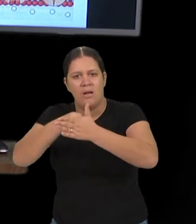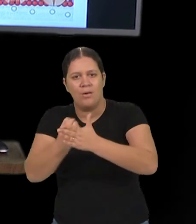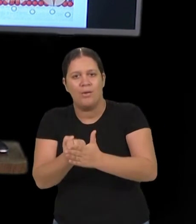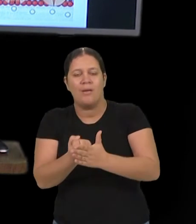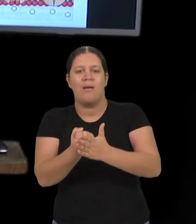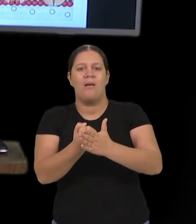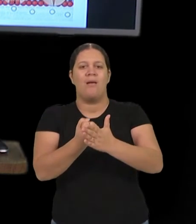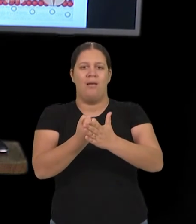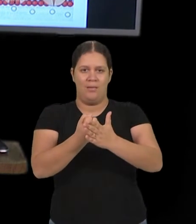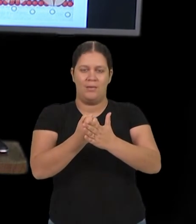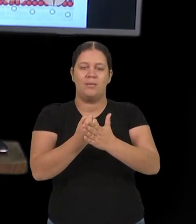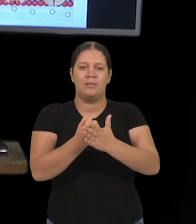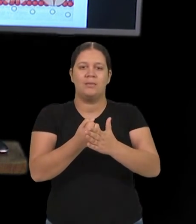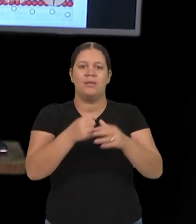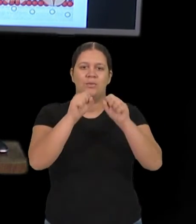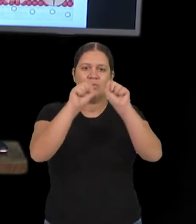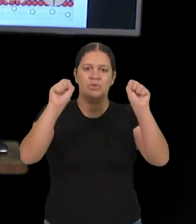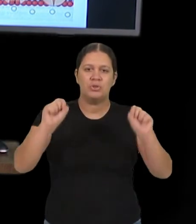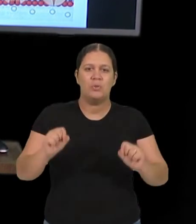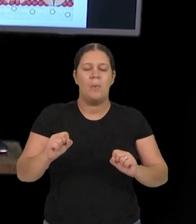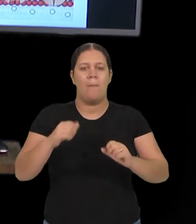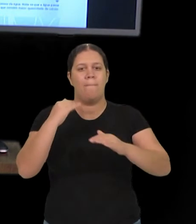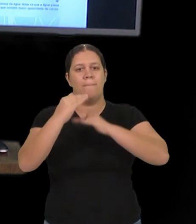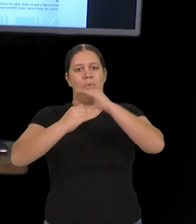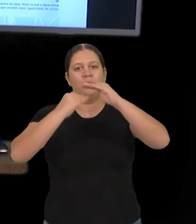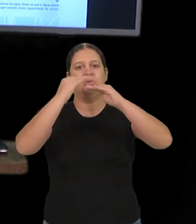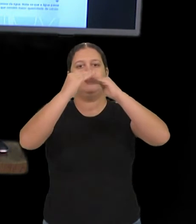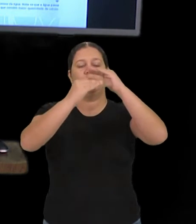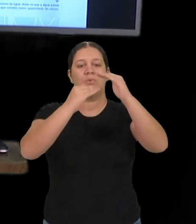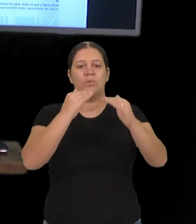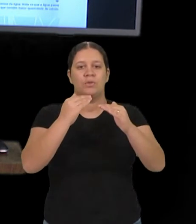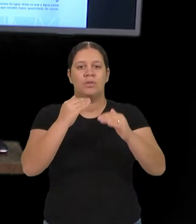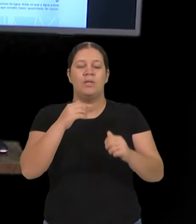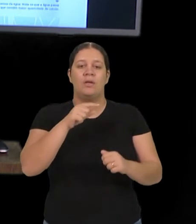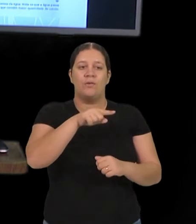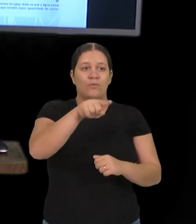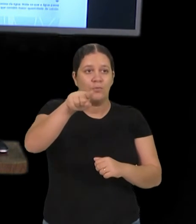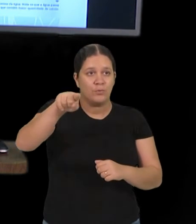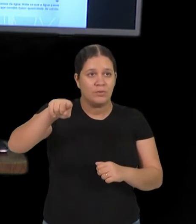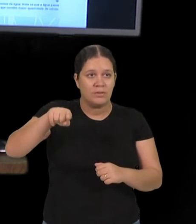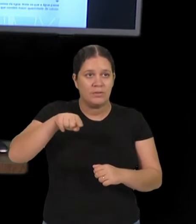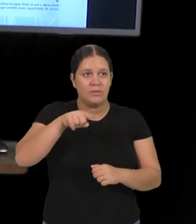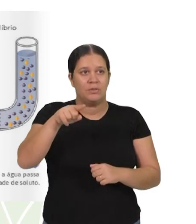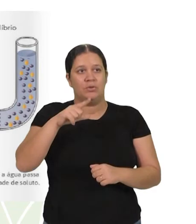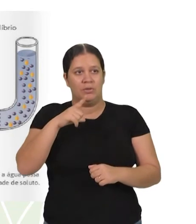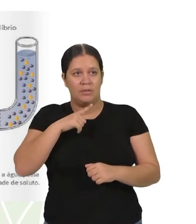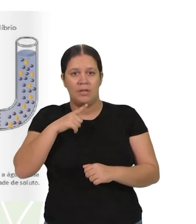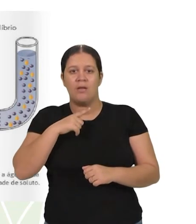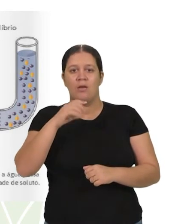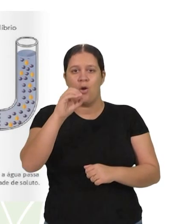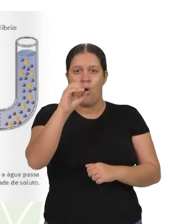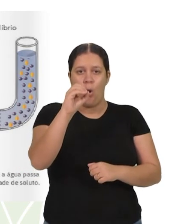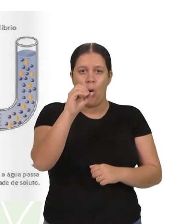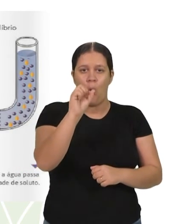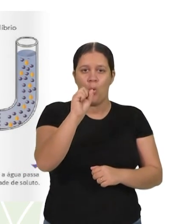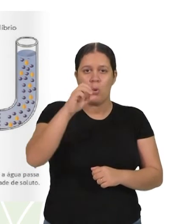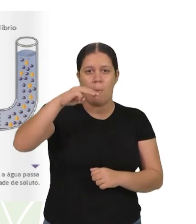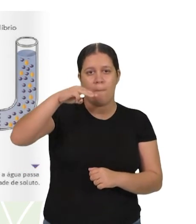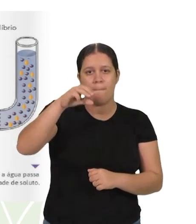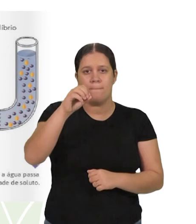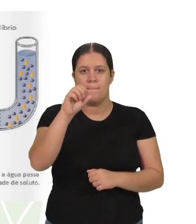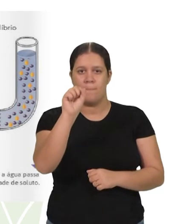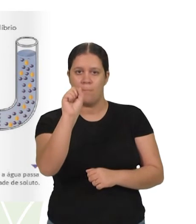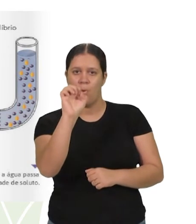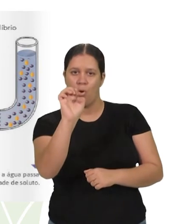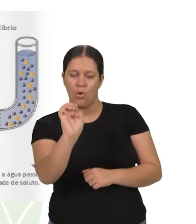ou abrir essa permease, dependendo do processo. Você tem a osmose, e a osmose, todo mundo lembra, você